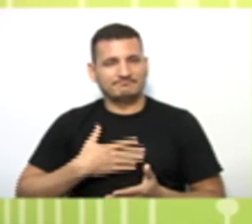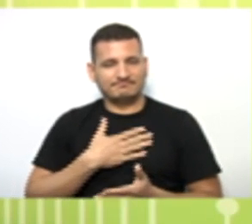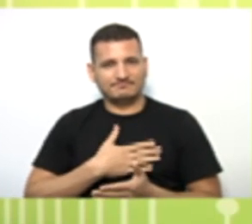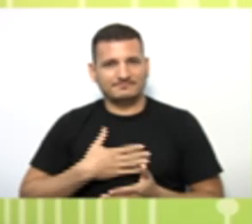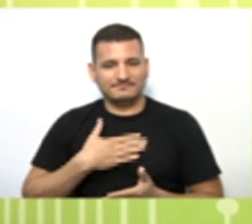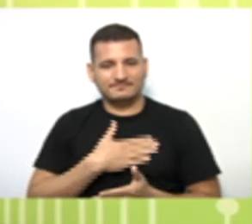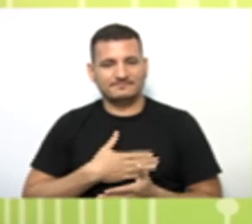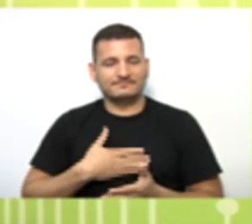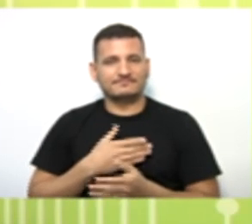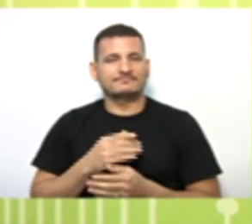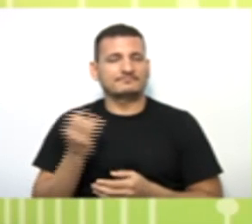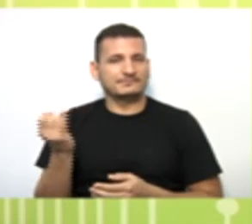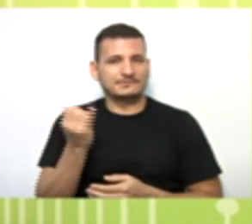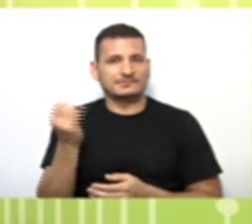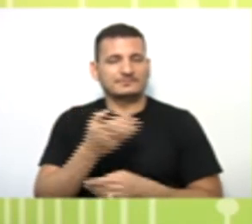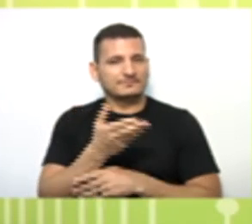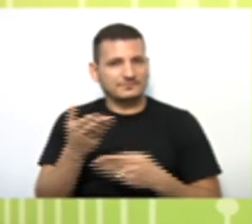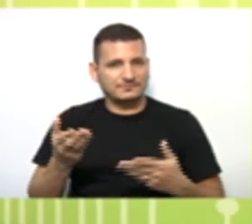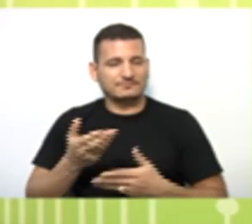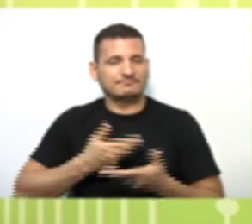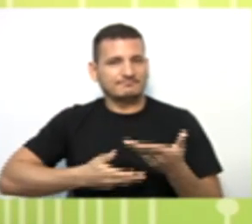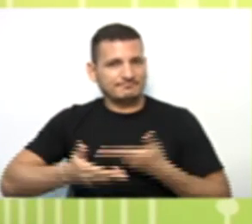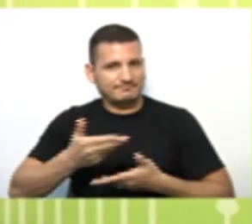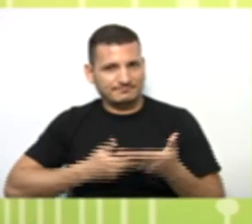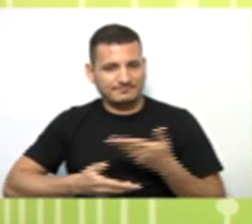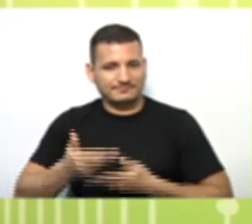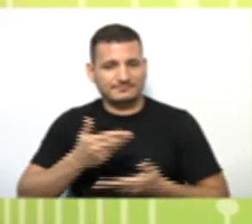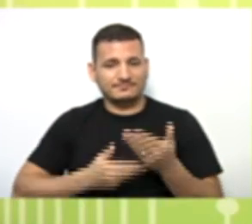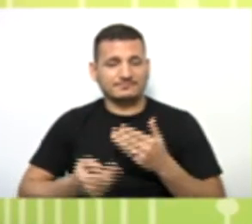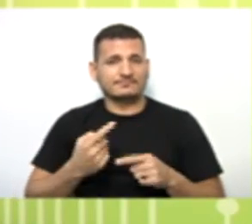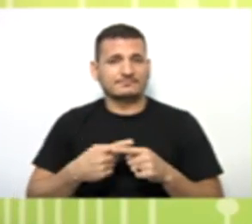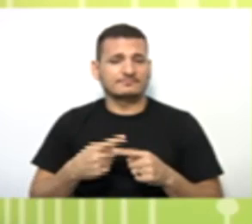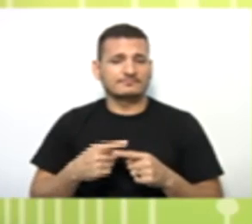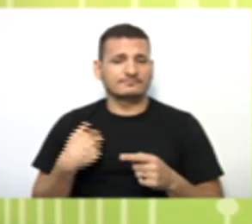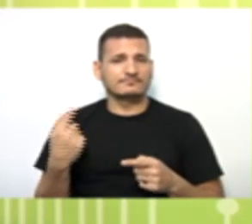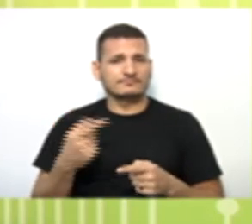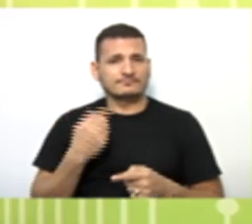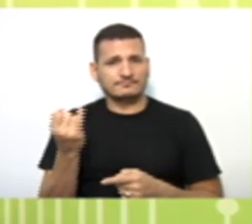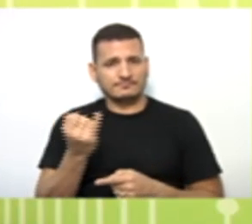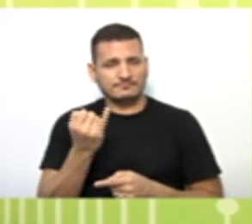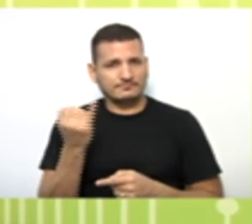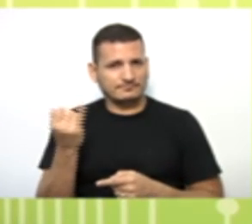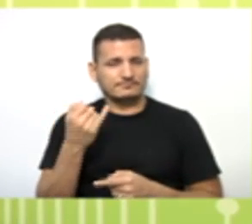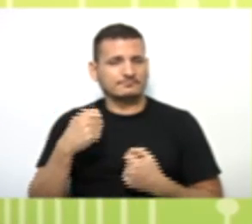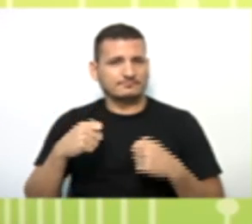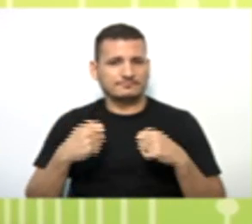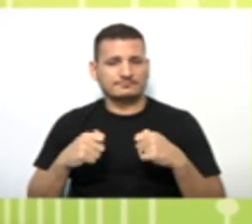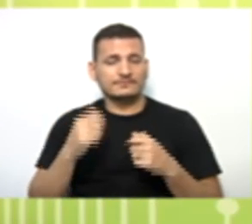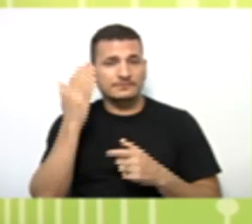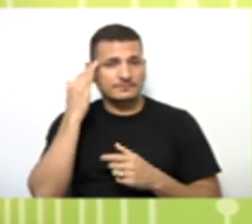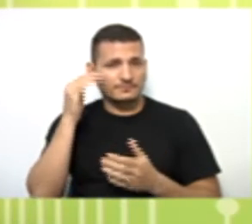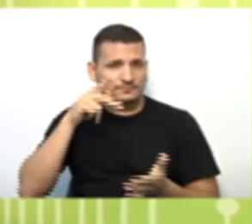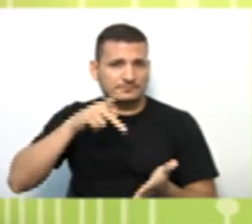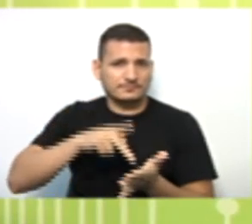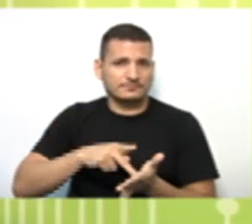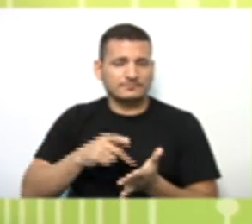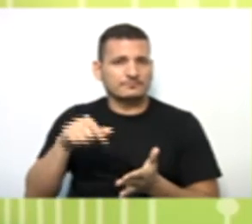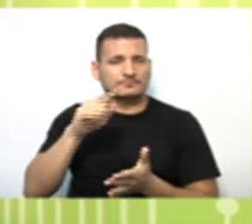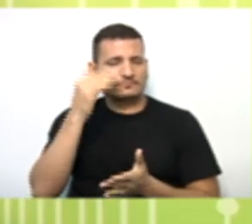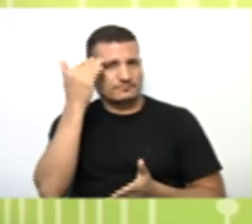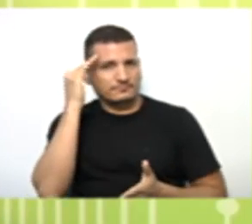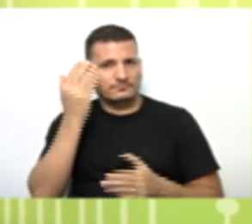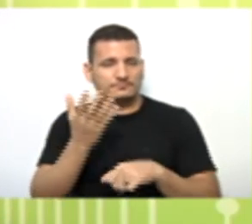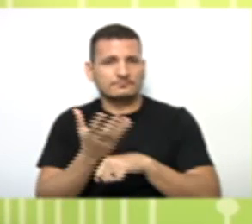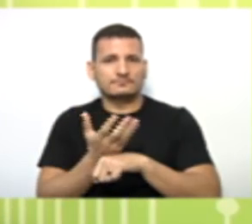participando aqui, tá? É muito importante a participação de vocês, até porque a gente precisa dessa participação para saber se realmente vocês estão